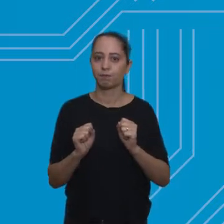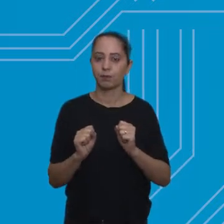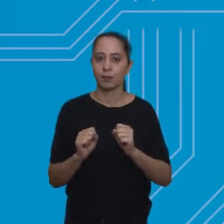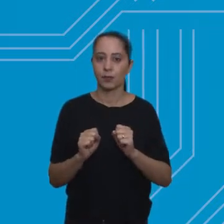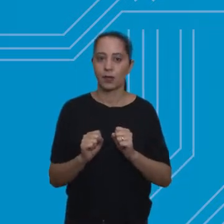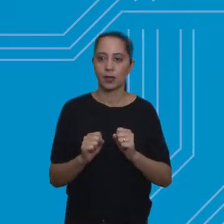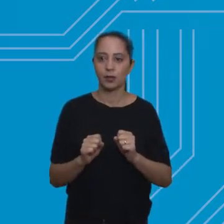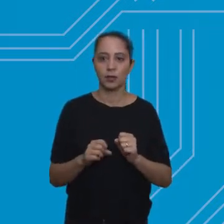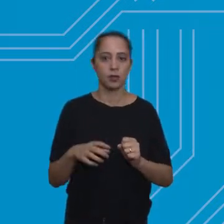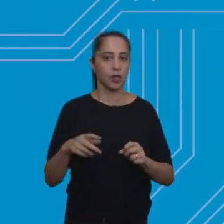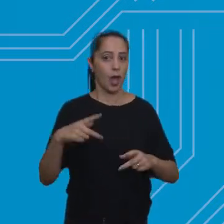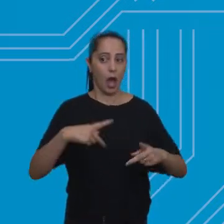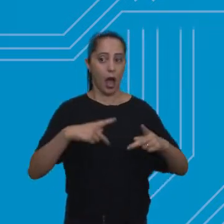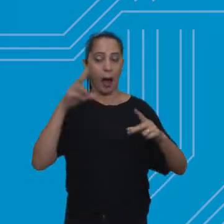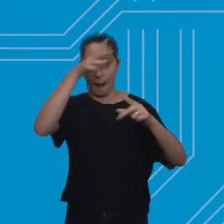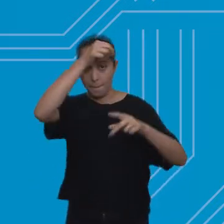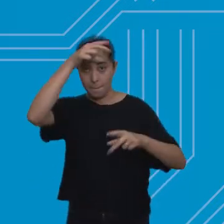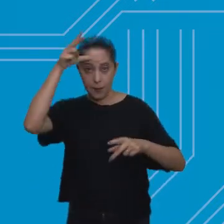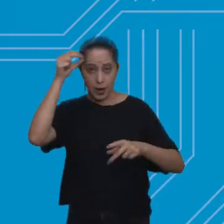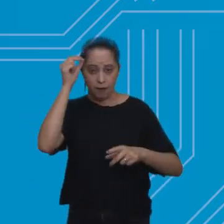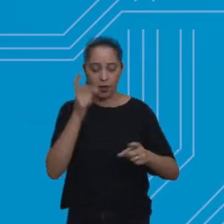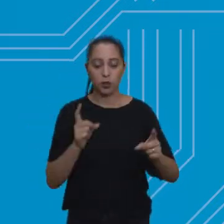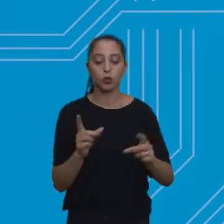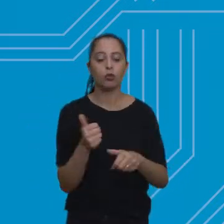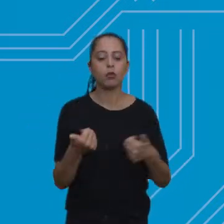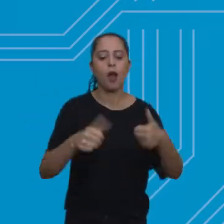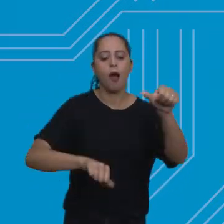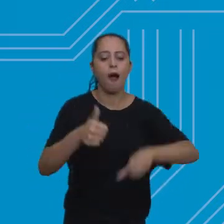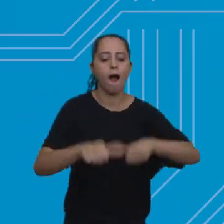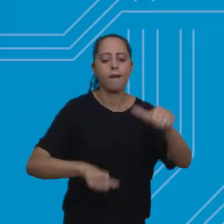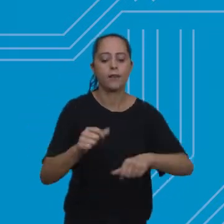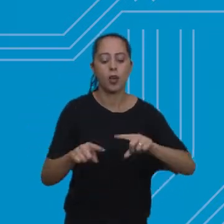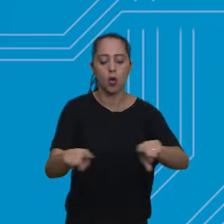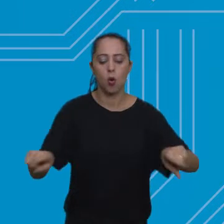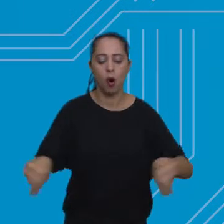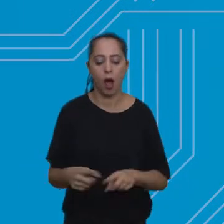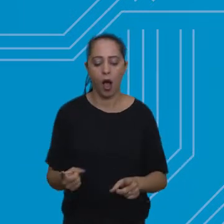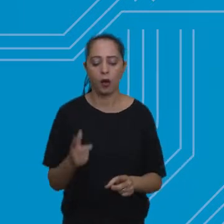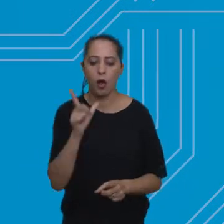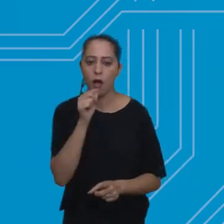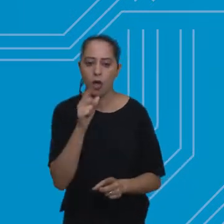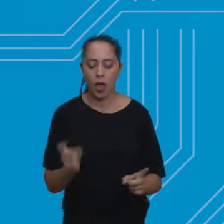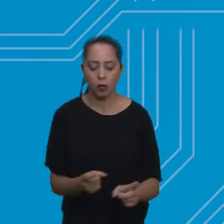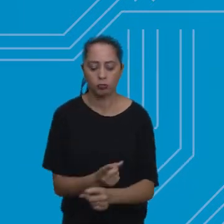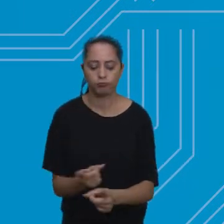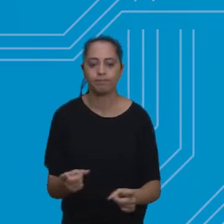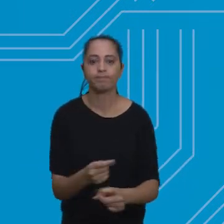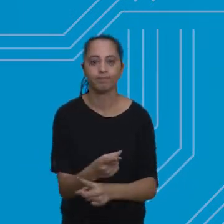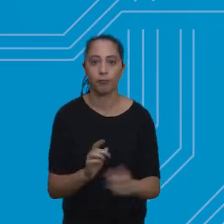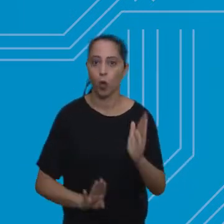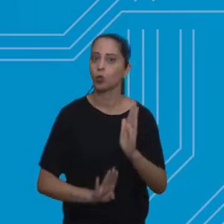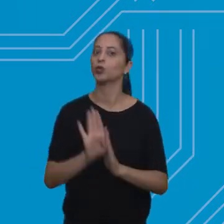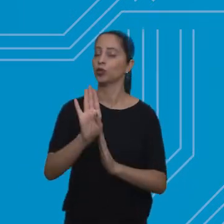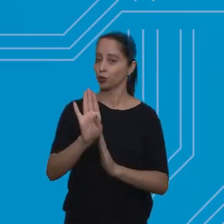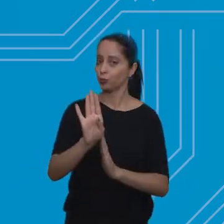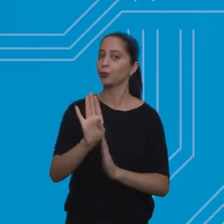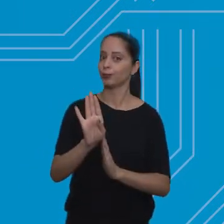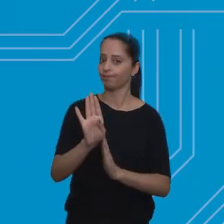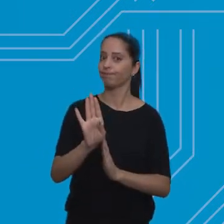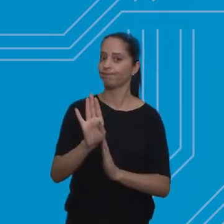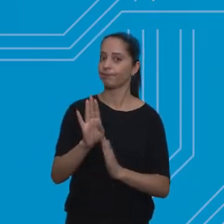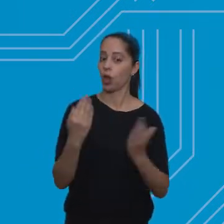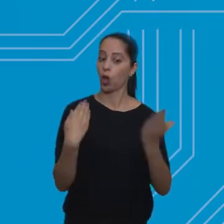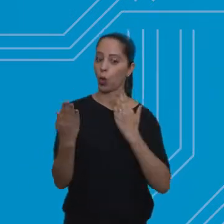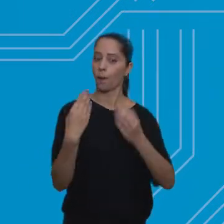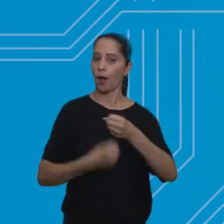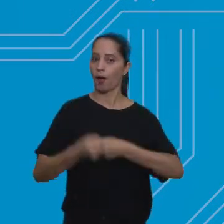última avaliação de densidade larvária do município, que identifica possíveis focos do mosquito transmissor da dengue, teve alta em relação ao